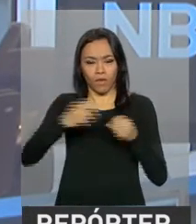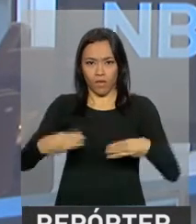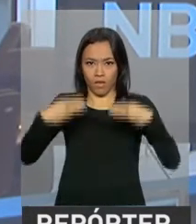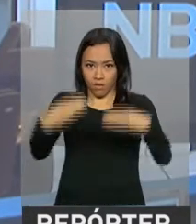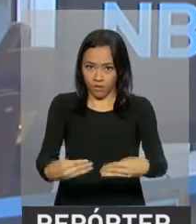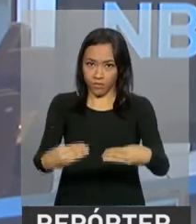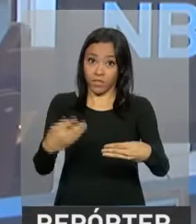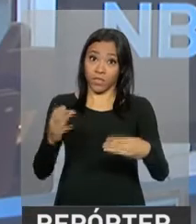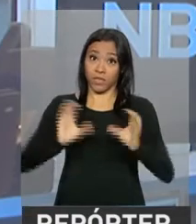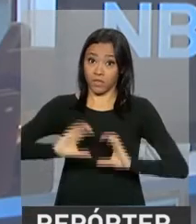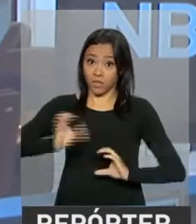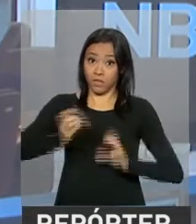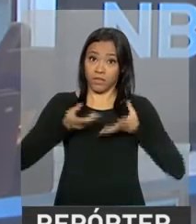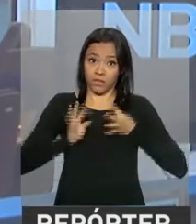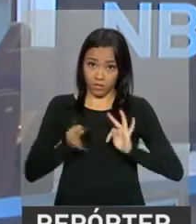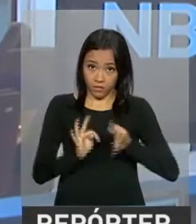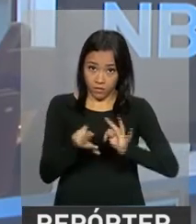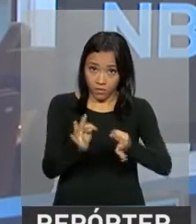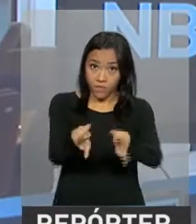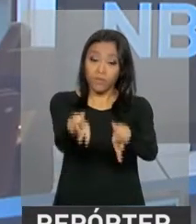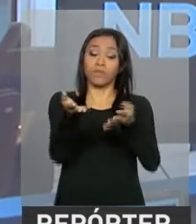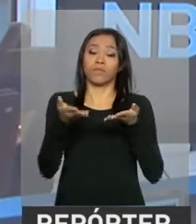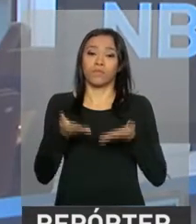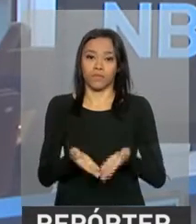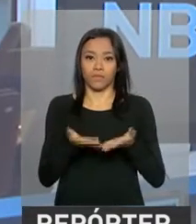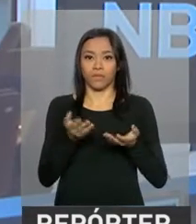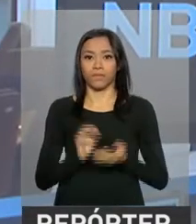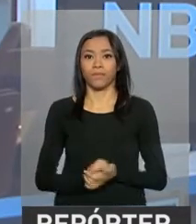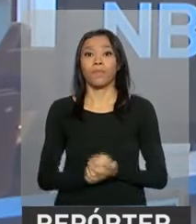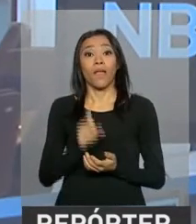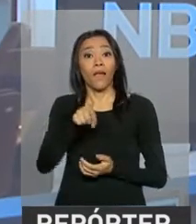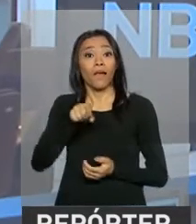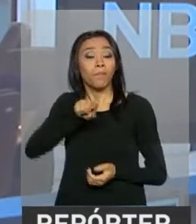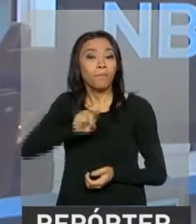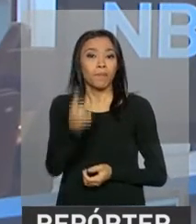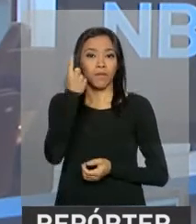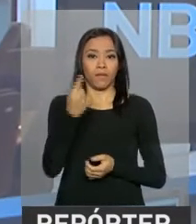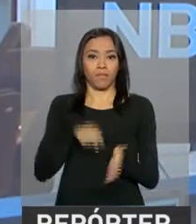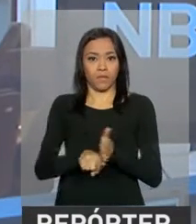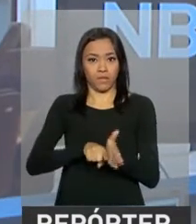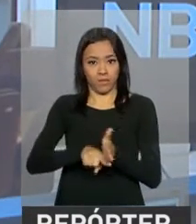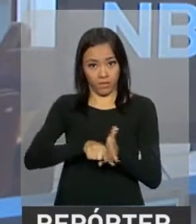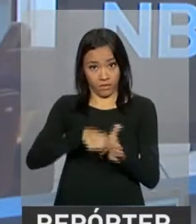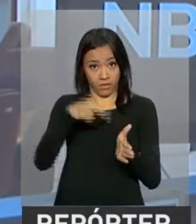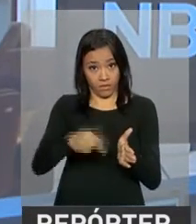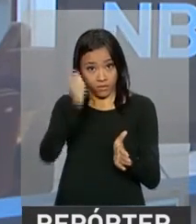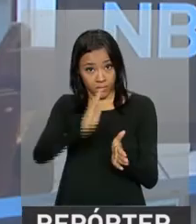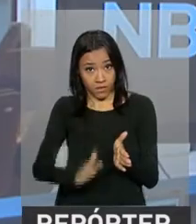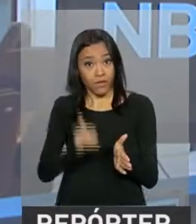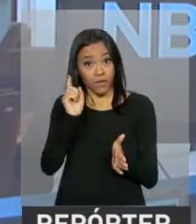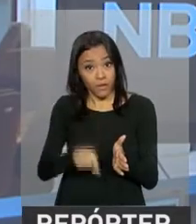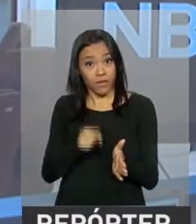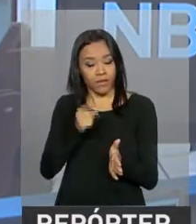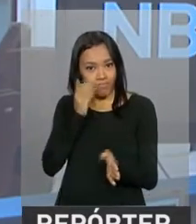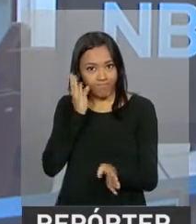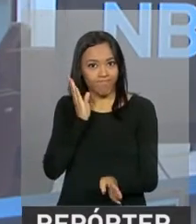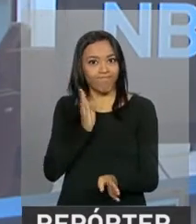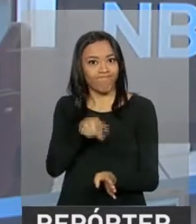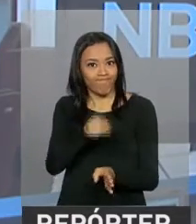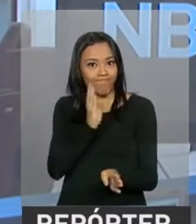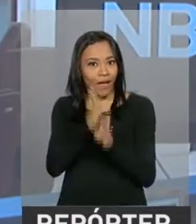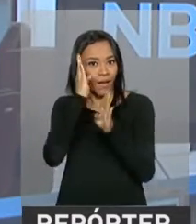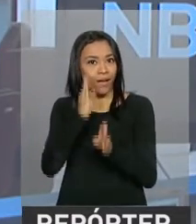da ciência tecnologia e inovação e comunicações é a primeira pesquisa que demonstra a inativação viral